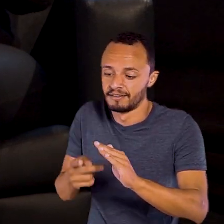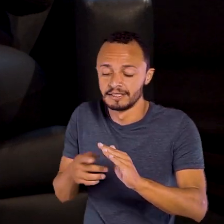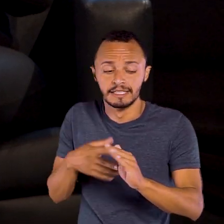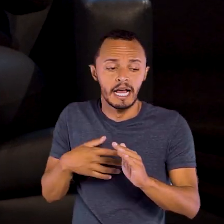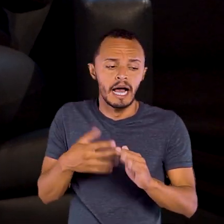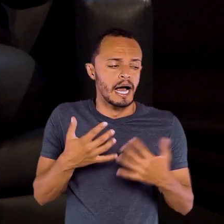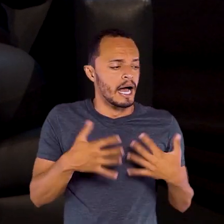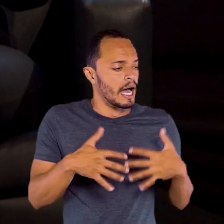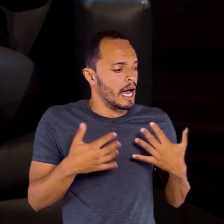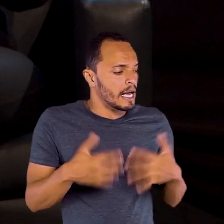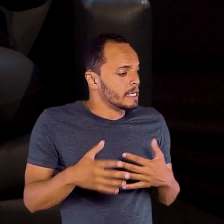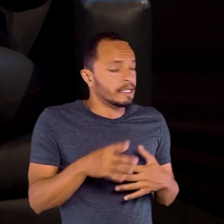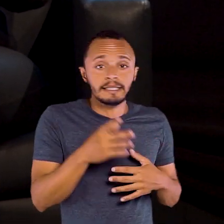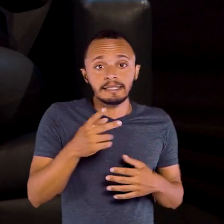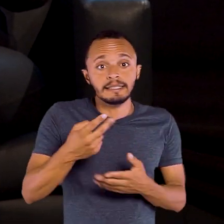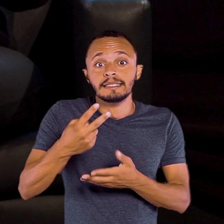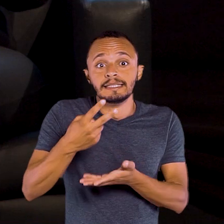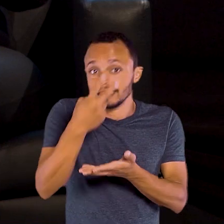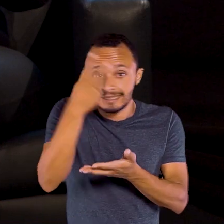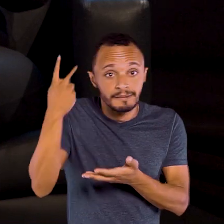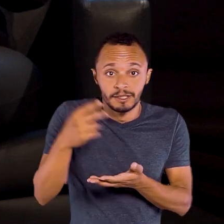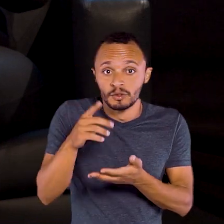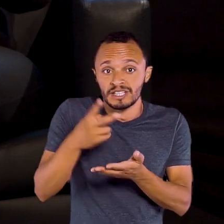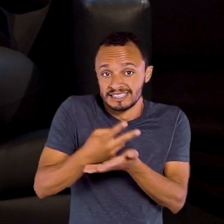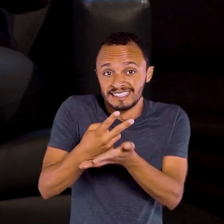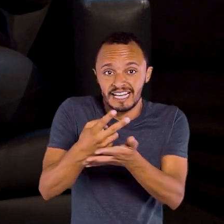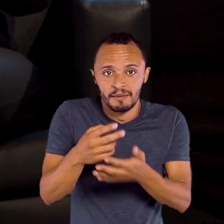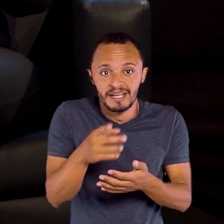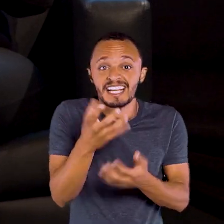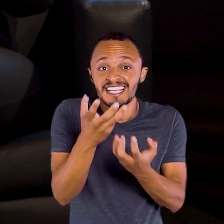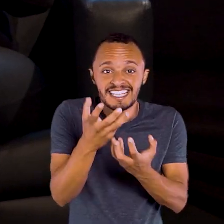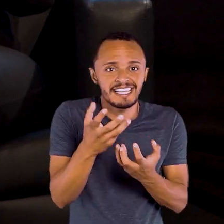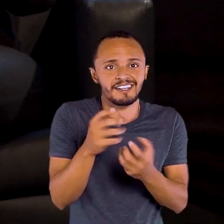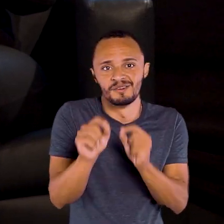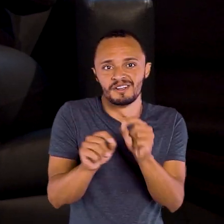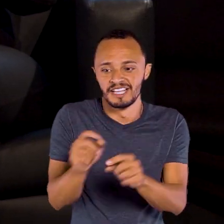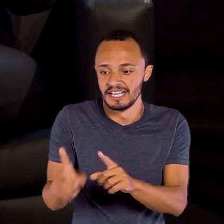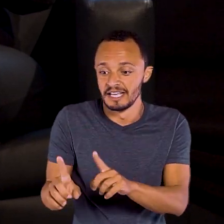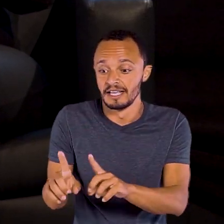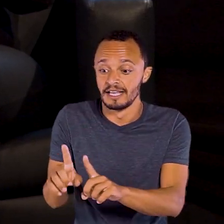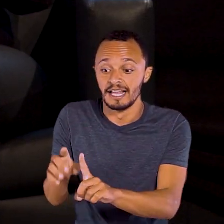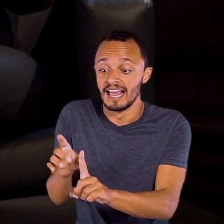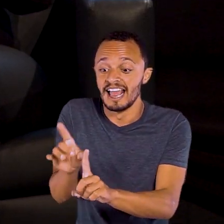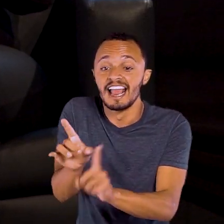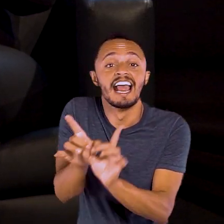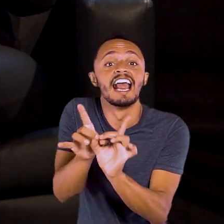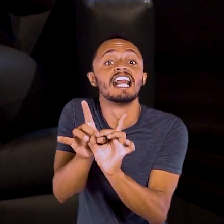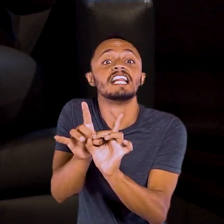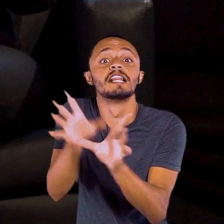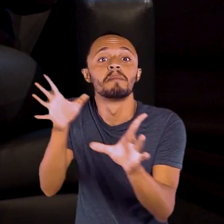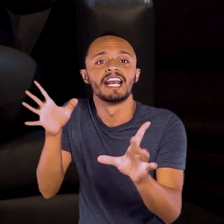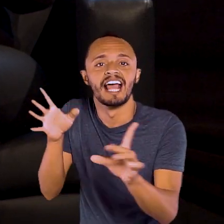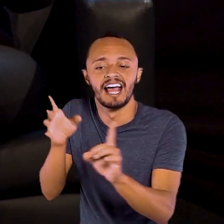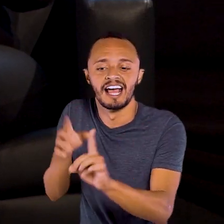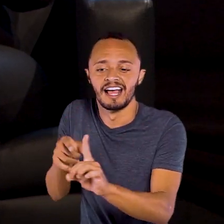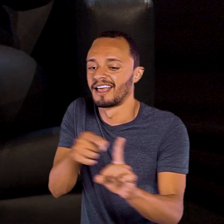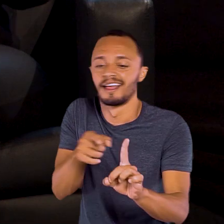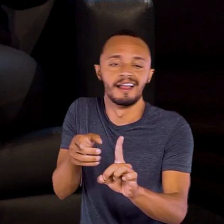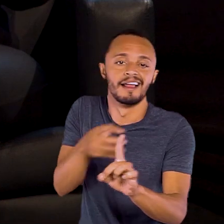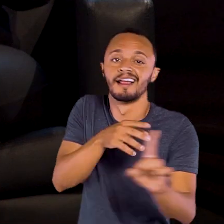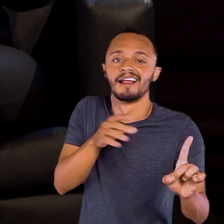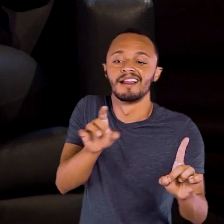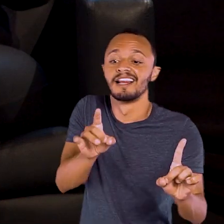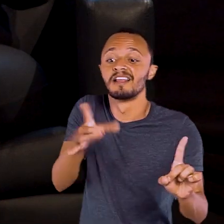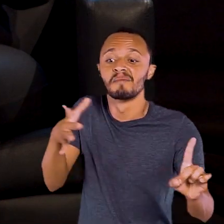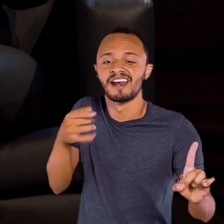ela, queria tirar. E aí tinha uma chantagem emocional da patroa, ou das patroas e tal, que eram da